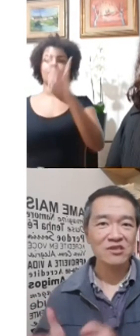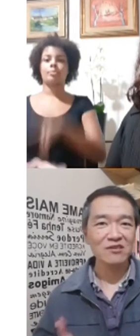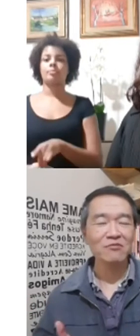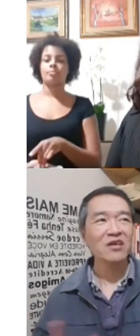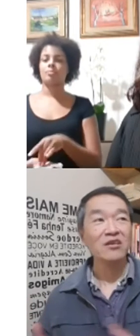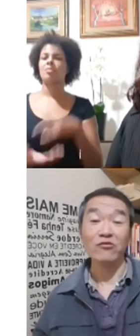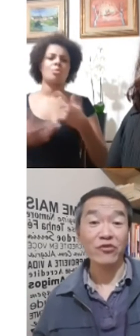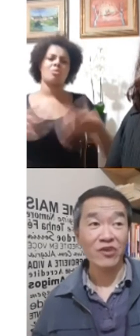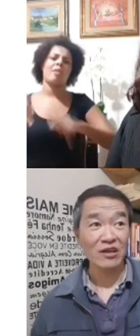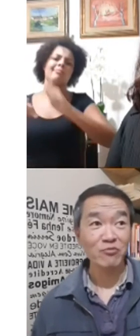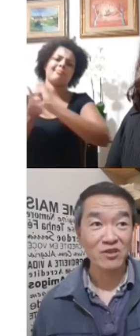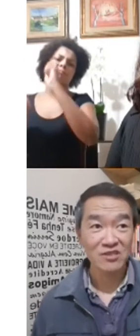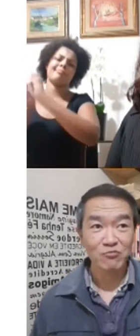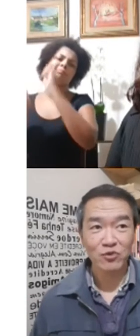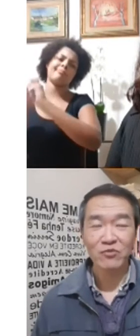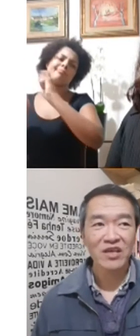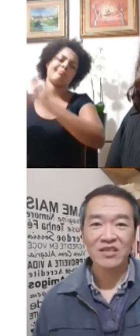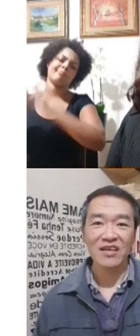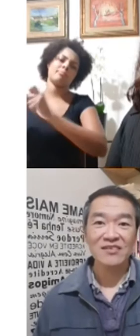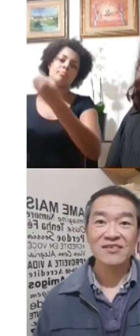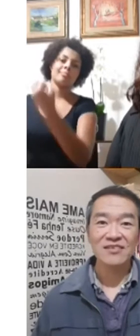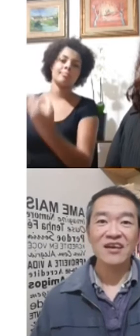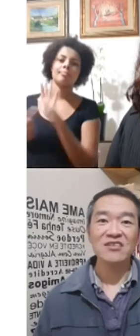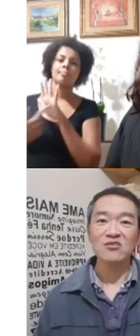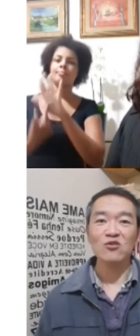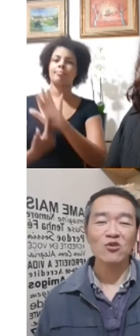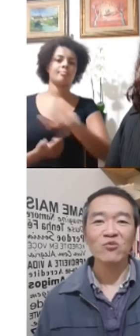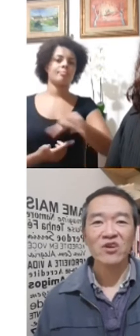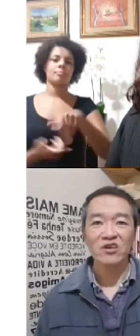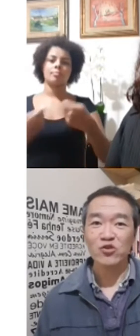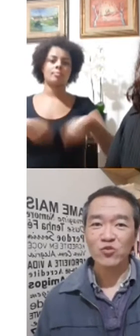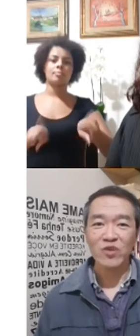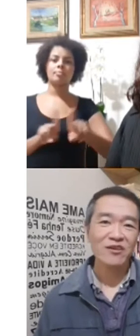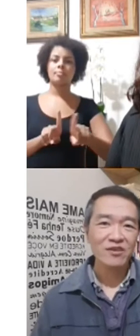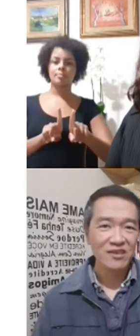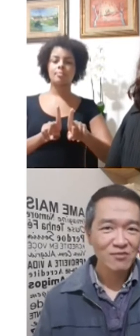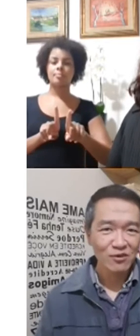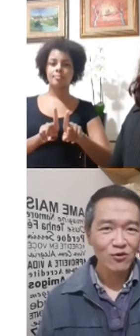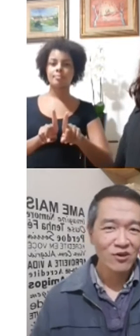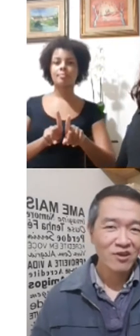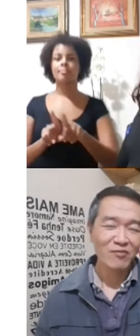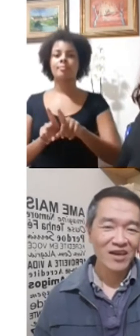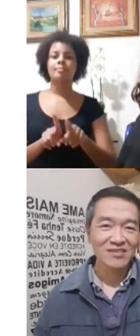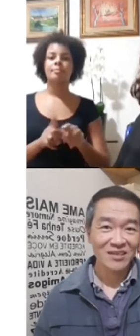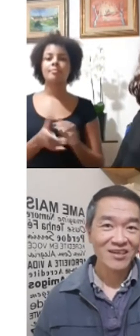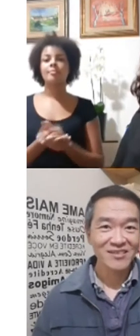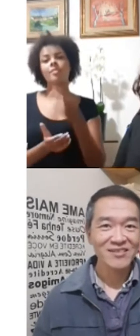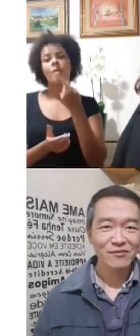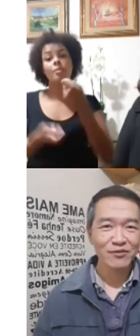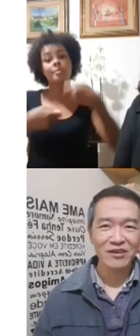lousa mostrando. Então, eu vou falar, por exemplo, da necessidade de um banheiro químico